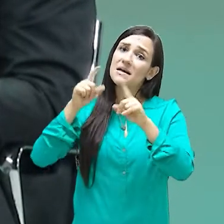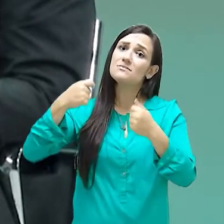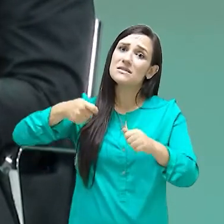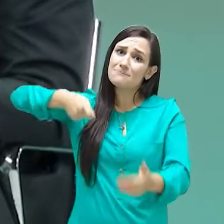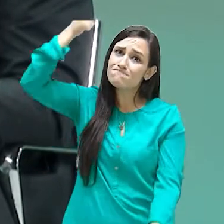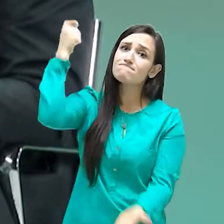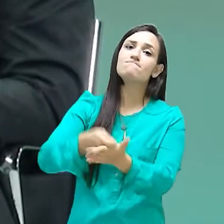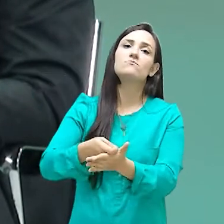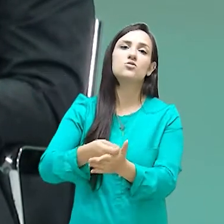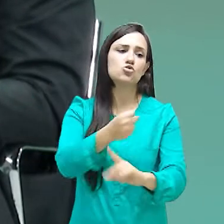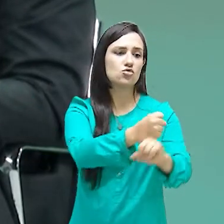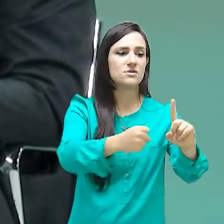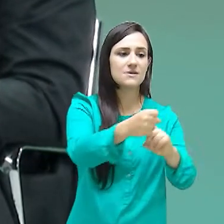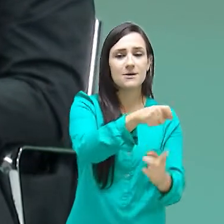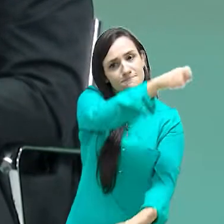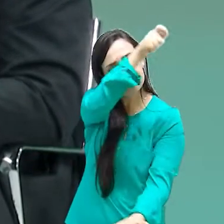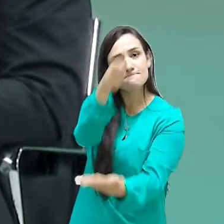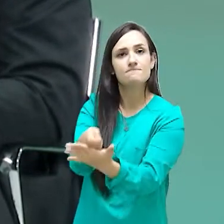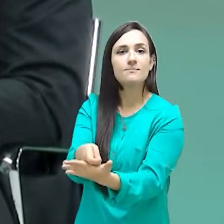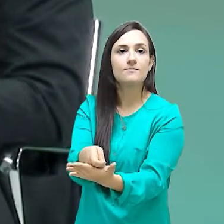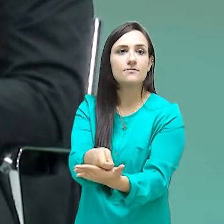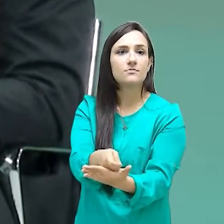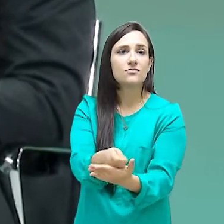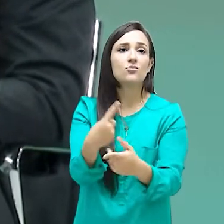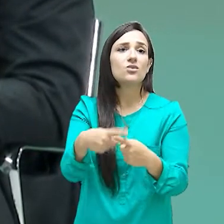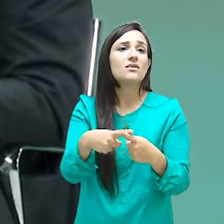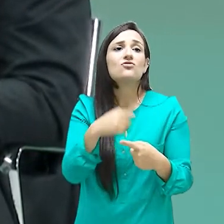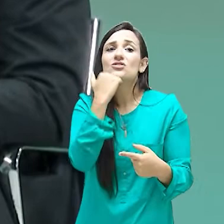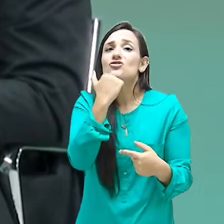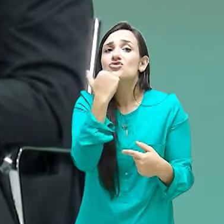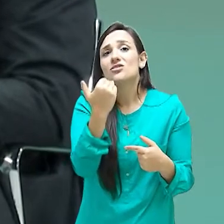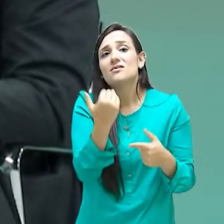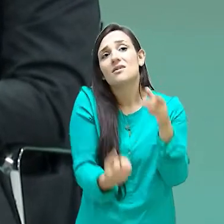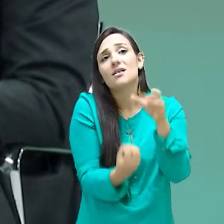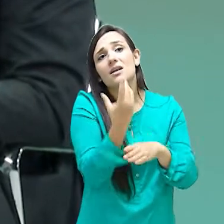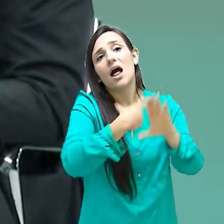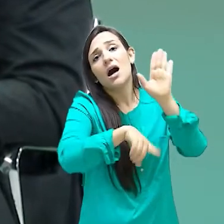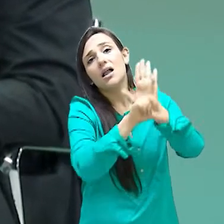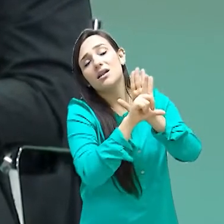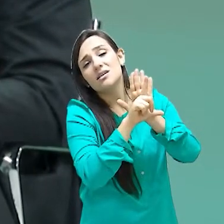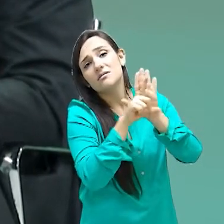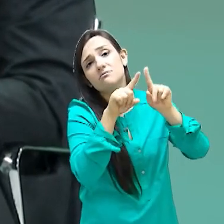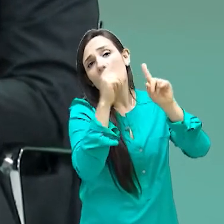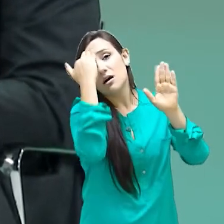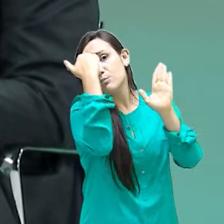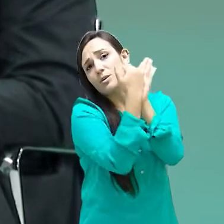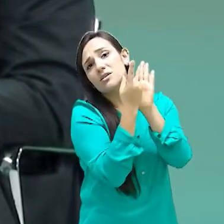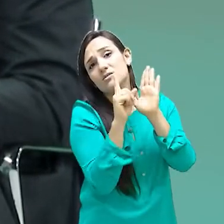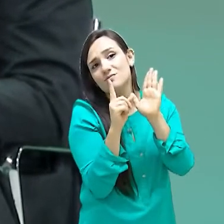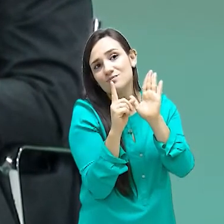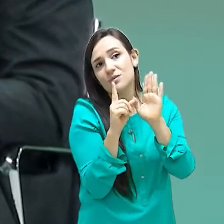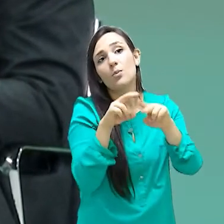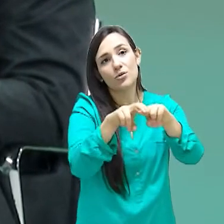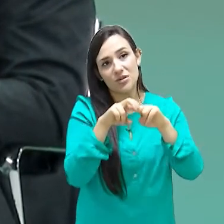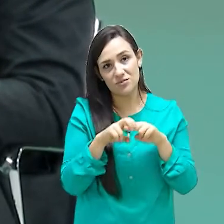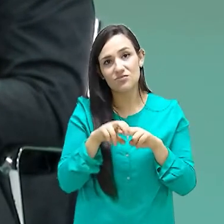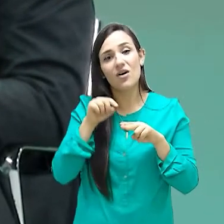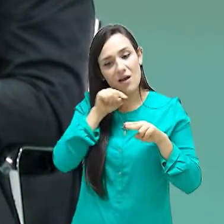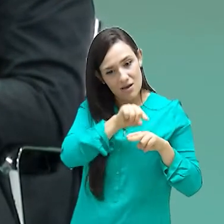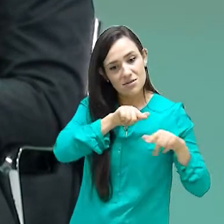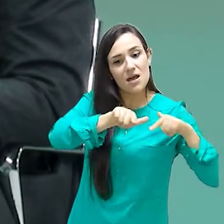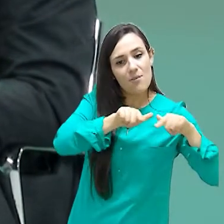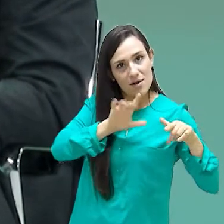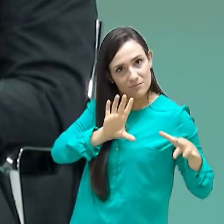eficácia social, né, no caso. Porque só editar a lei não garante que ela vai ser cumprida. Então, esse trabalho conecta